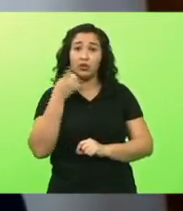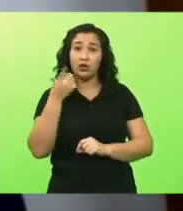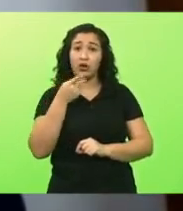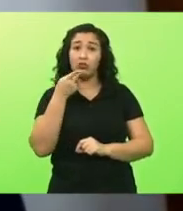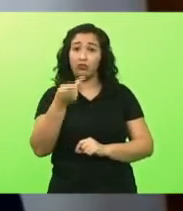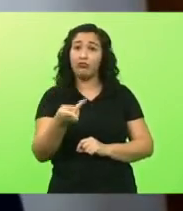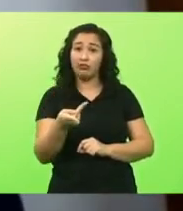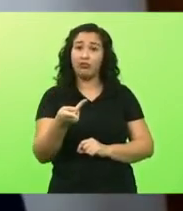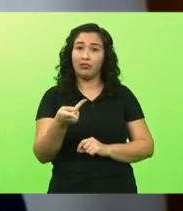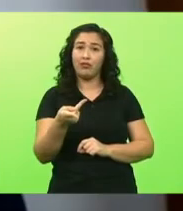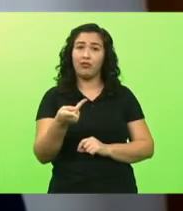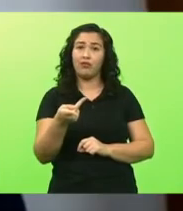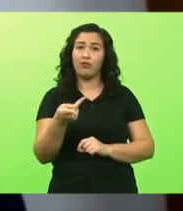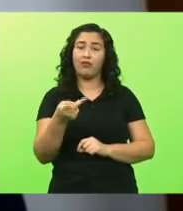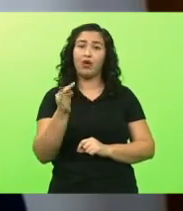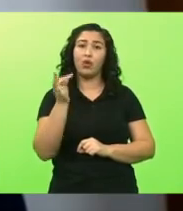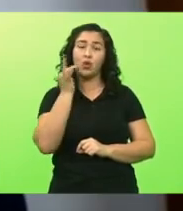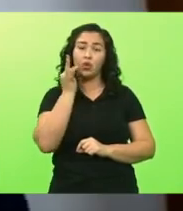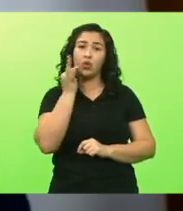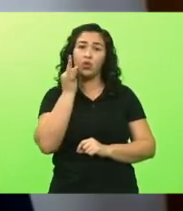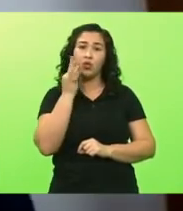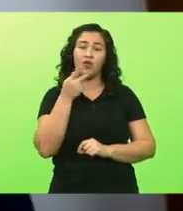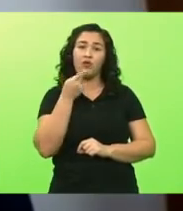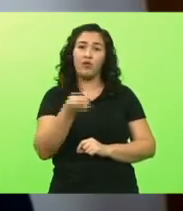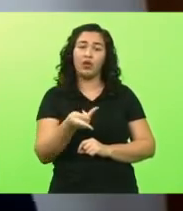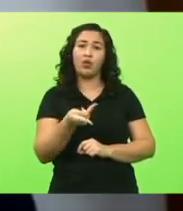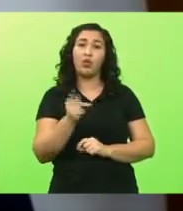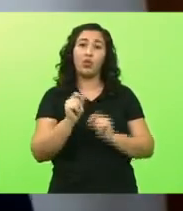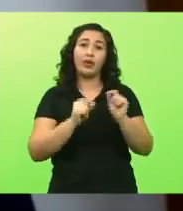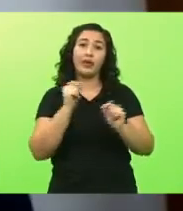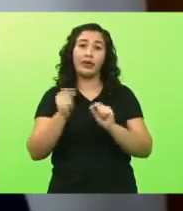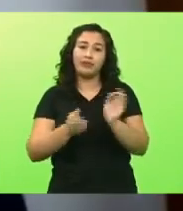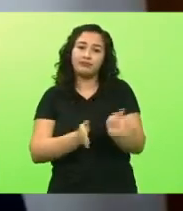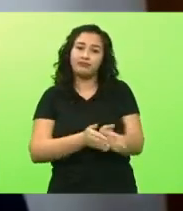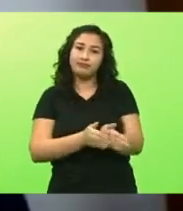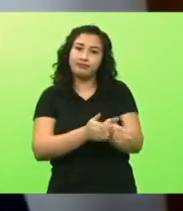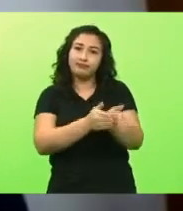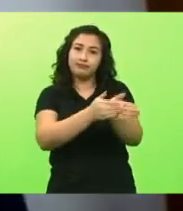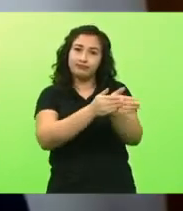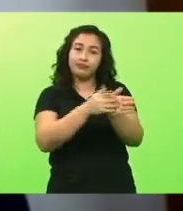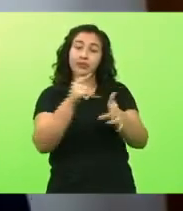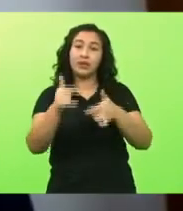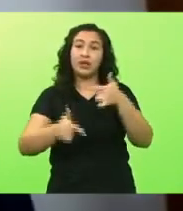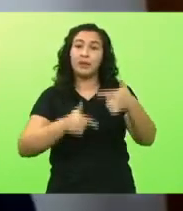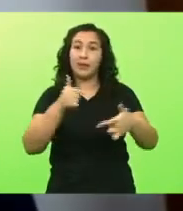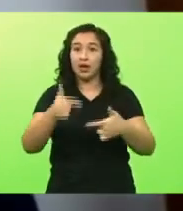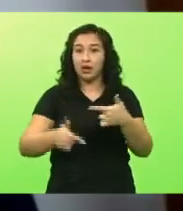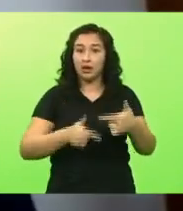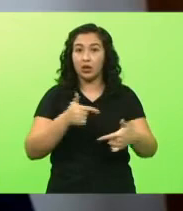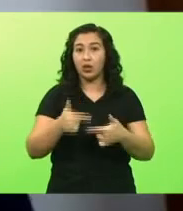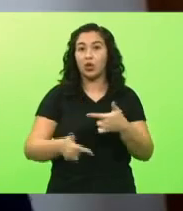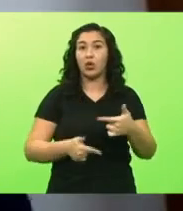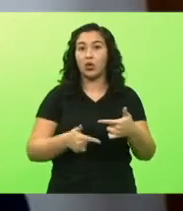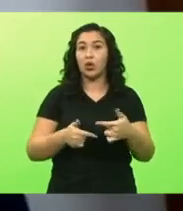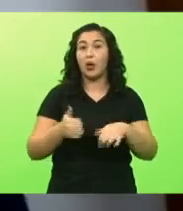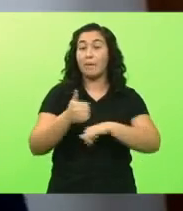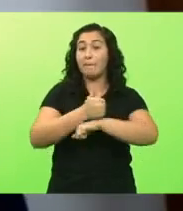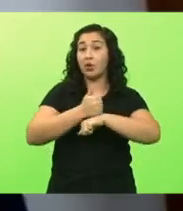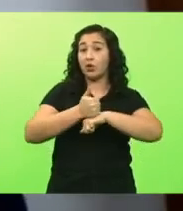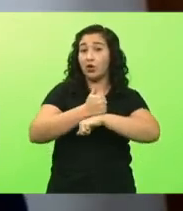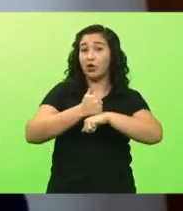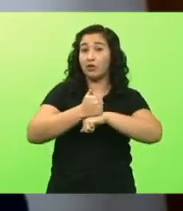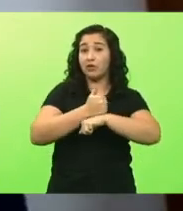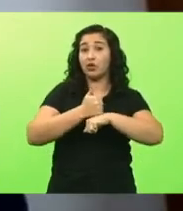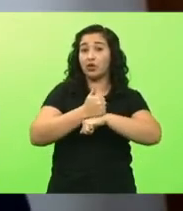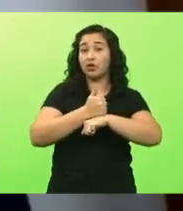o deputado Fernando Krelli comentou, elogiando o trabalho dos profissionais que atuam na